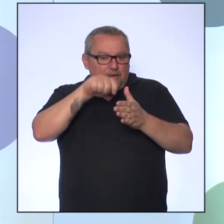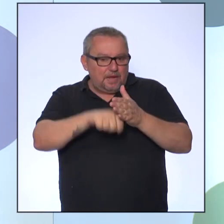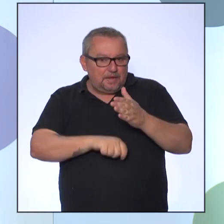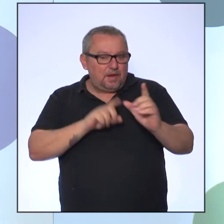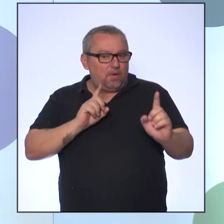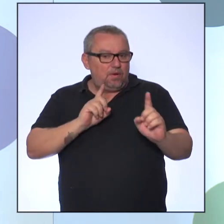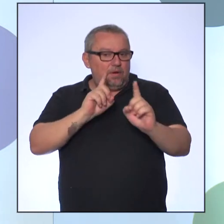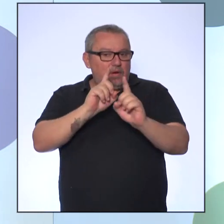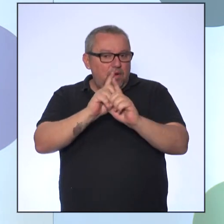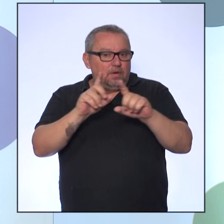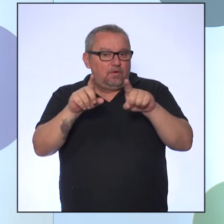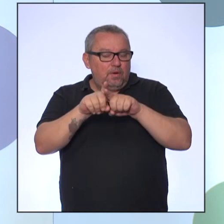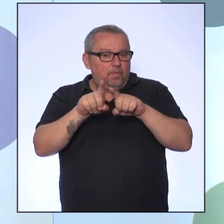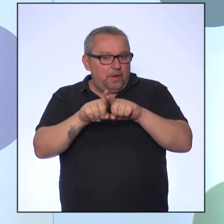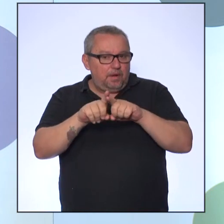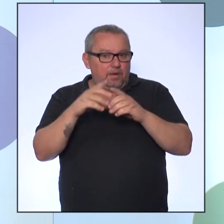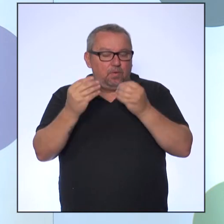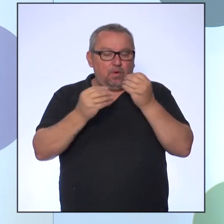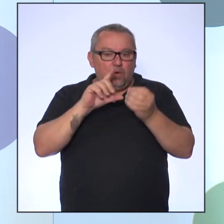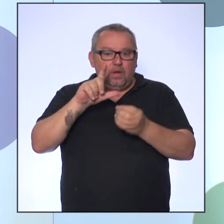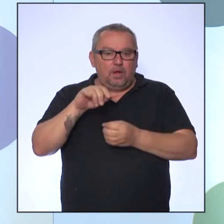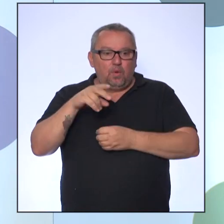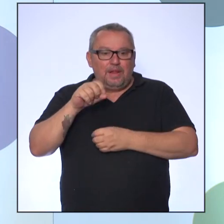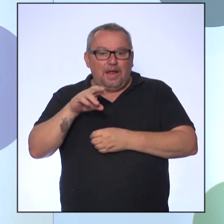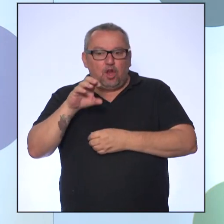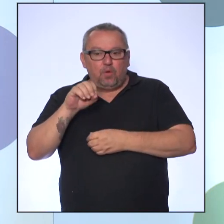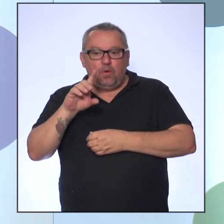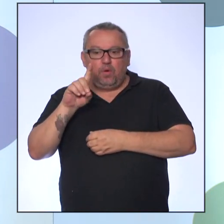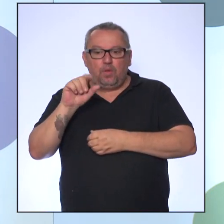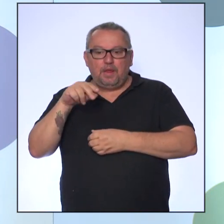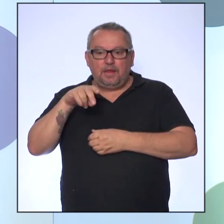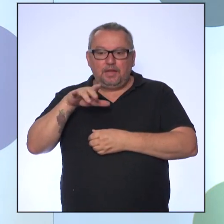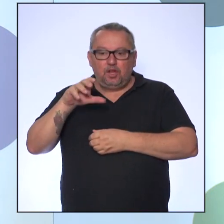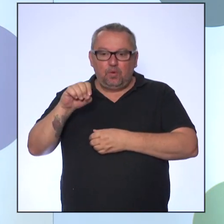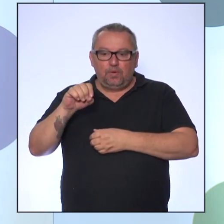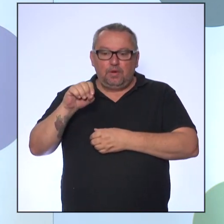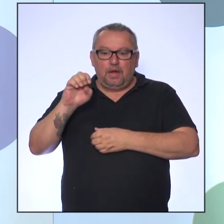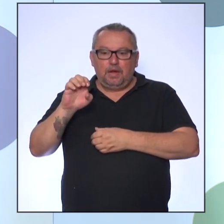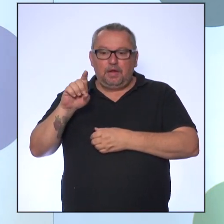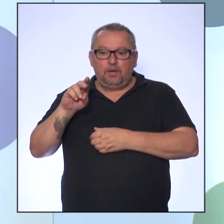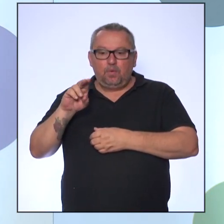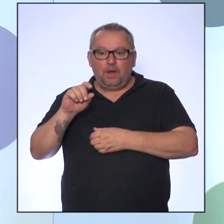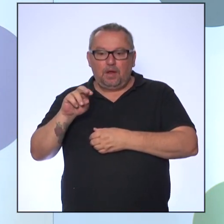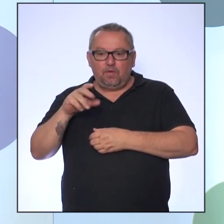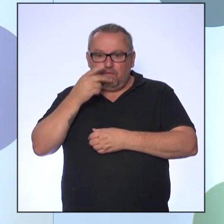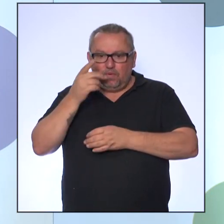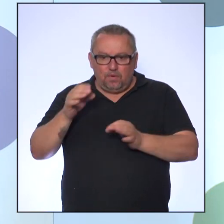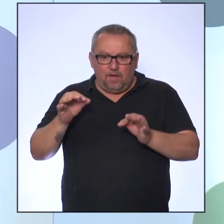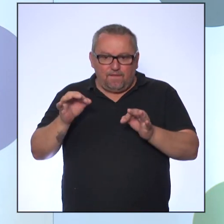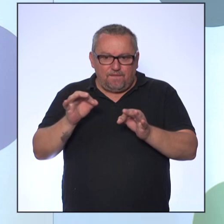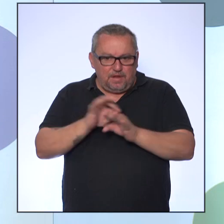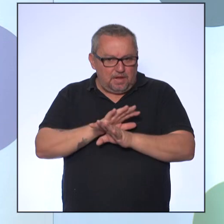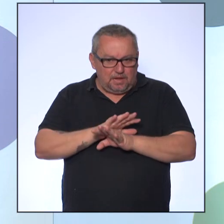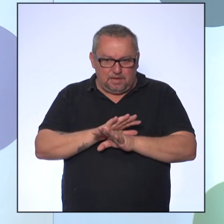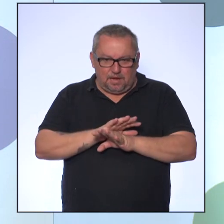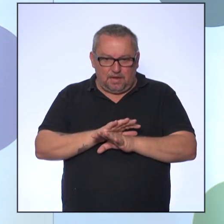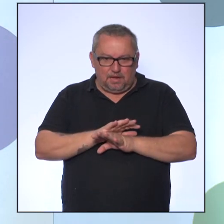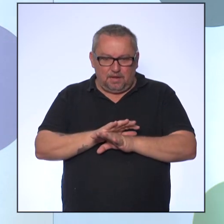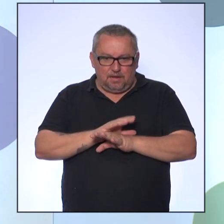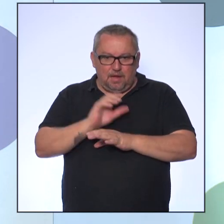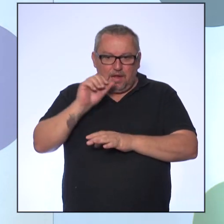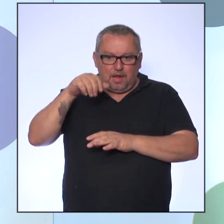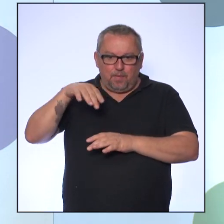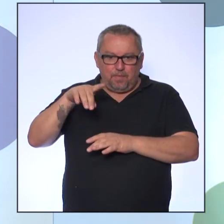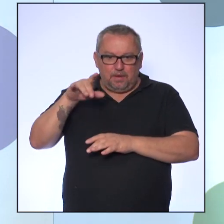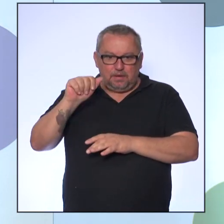como o Leonardo, o Danilo, a Laura. O Eduardo falou que era para finalizar, né? A Amanda